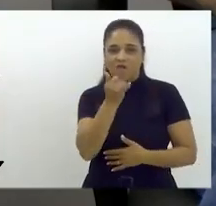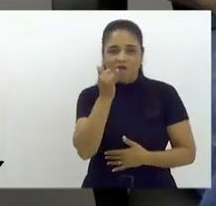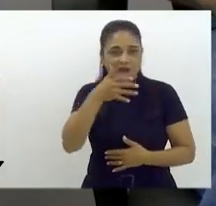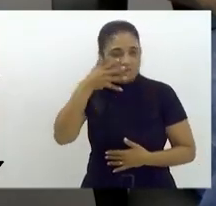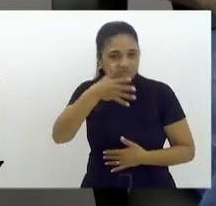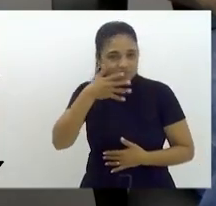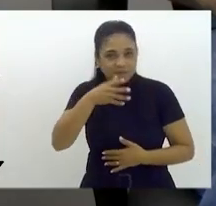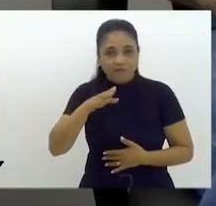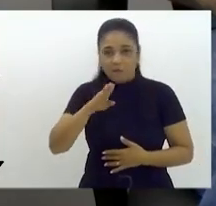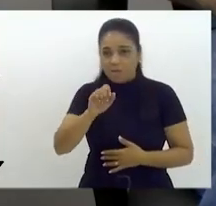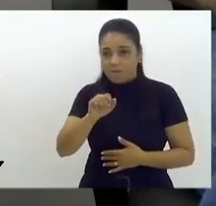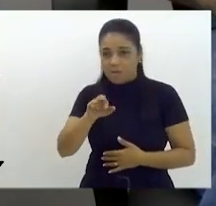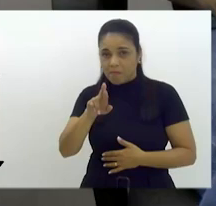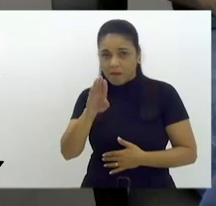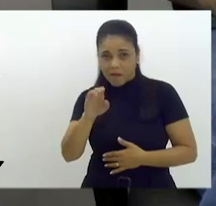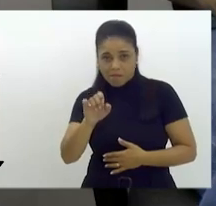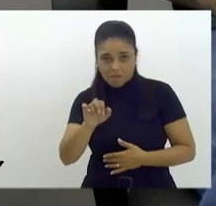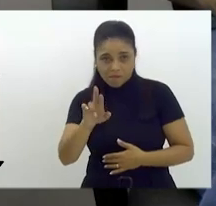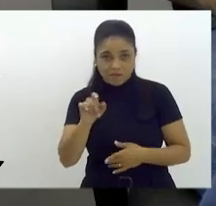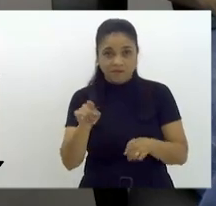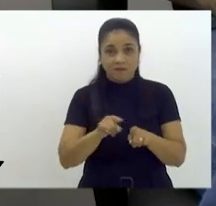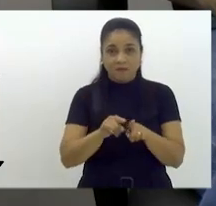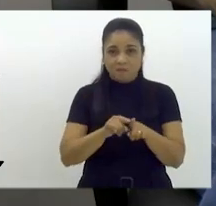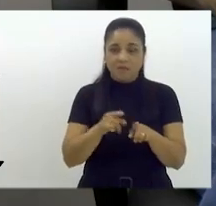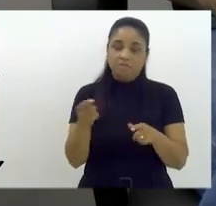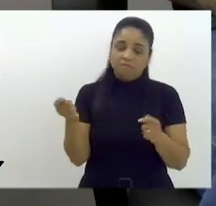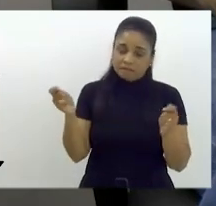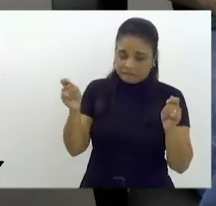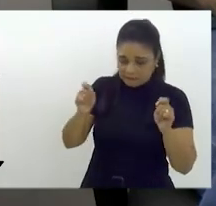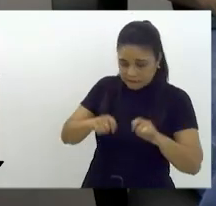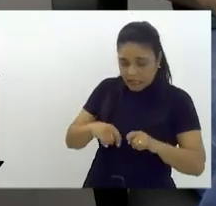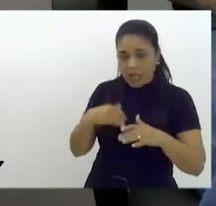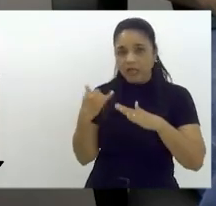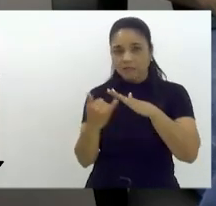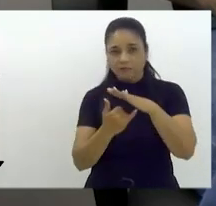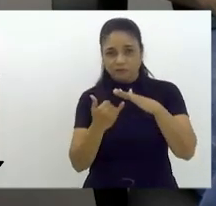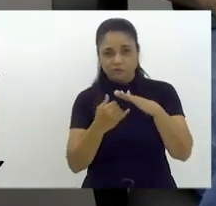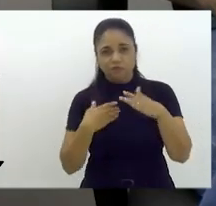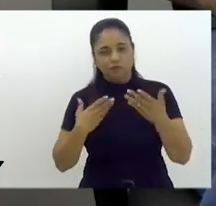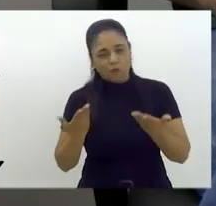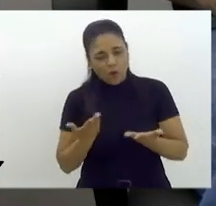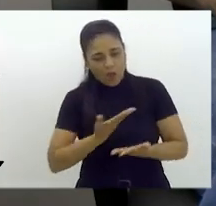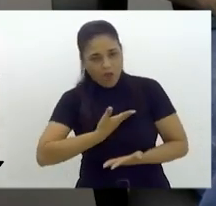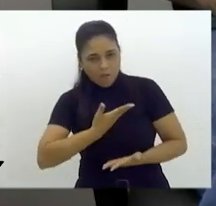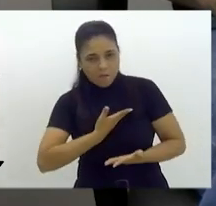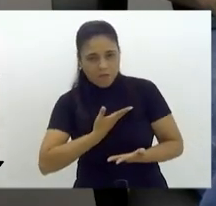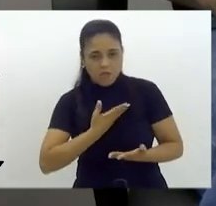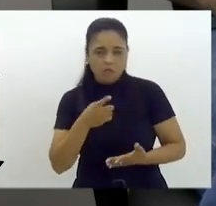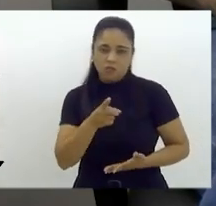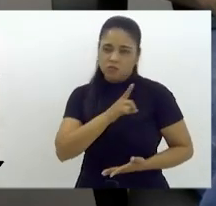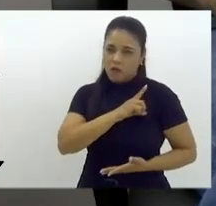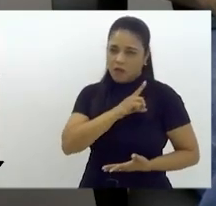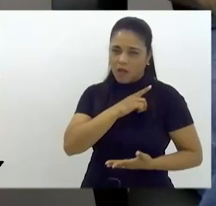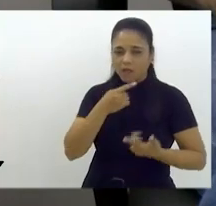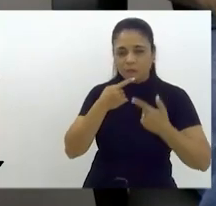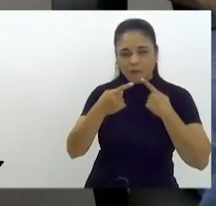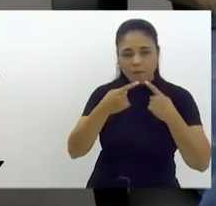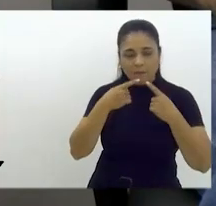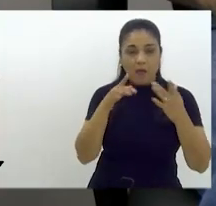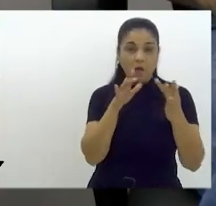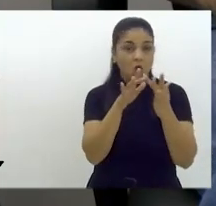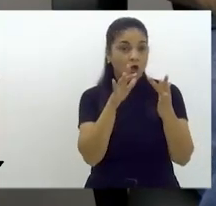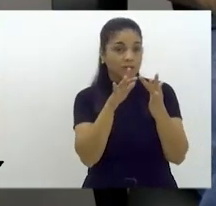nós temos estreitados na singularmente com alguns colegas né Delegados né esse contato